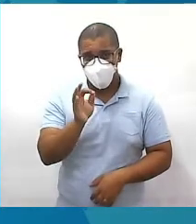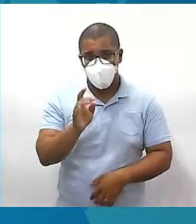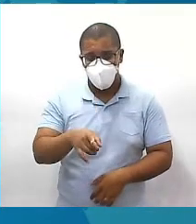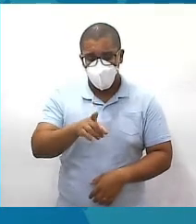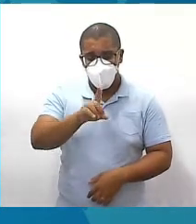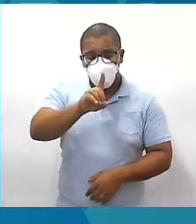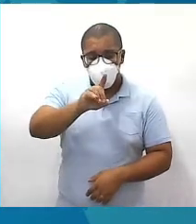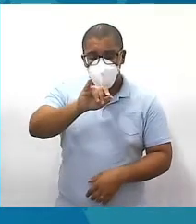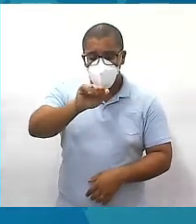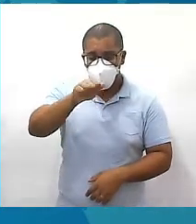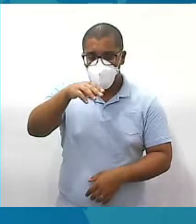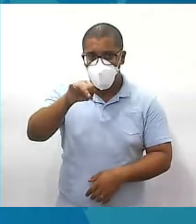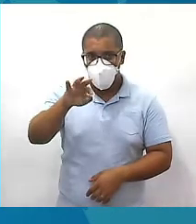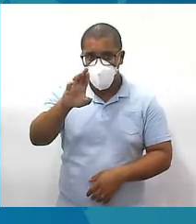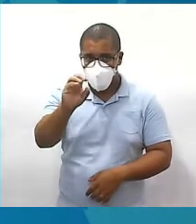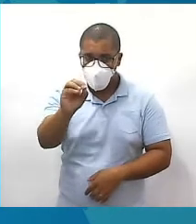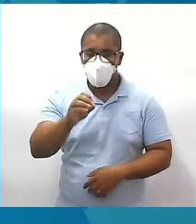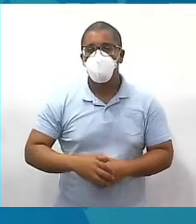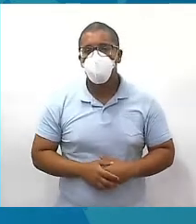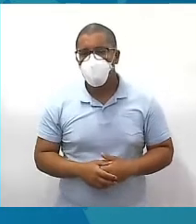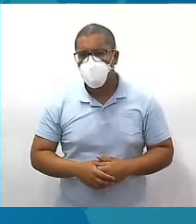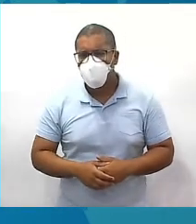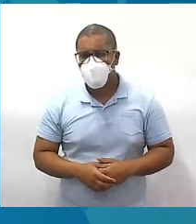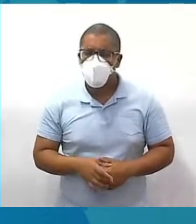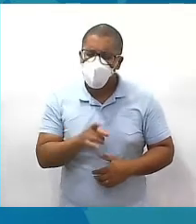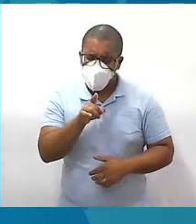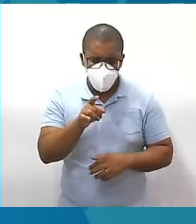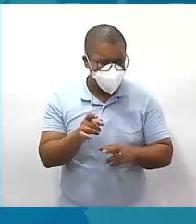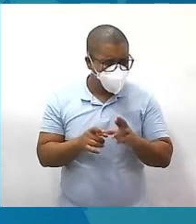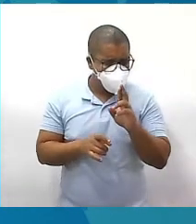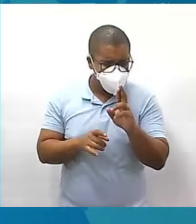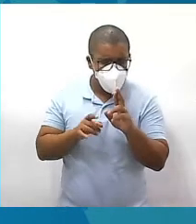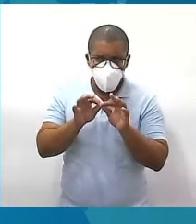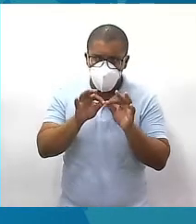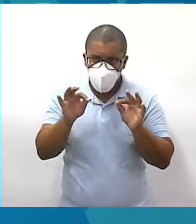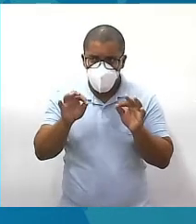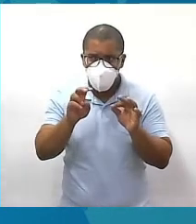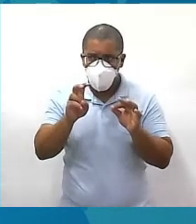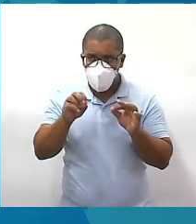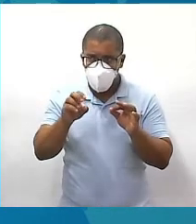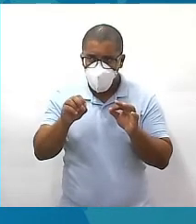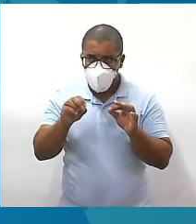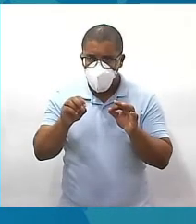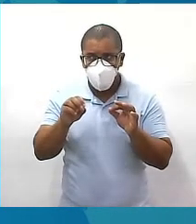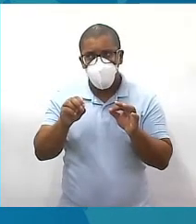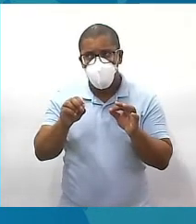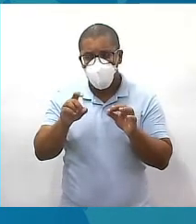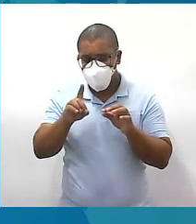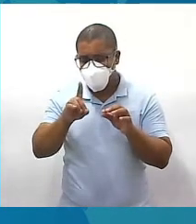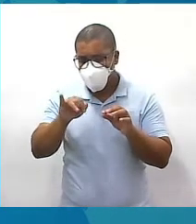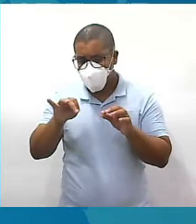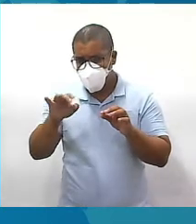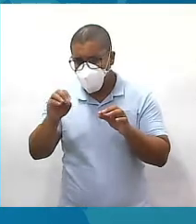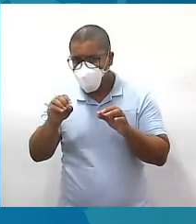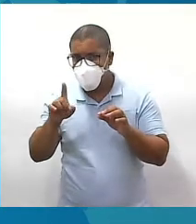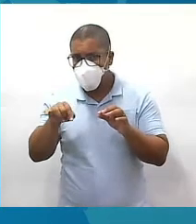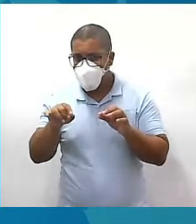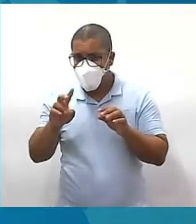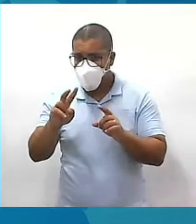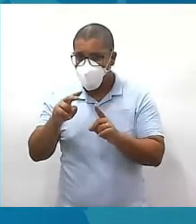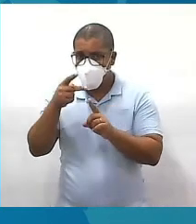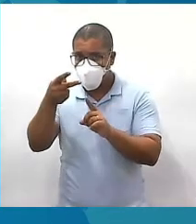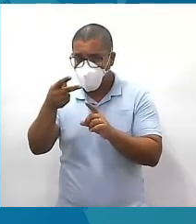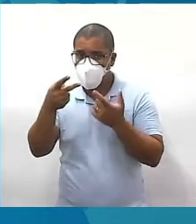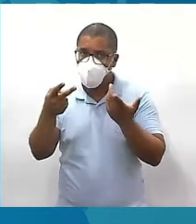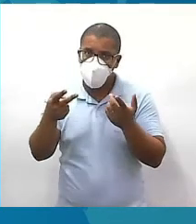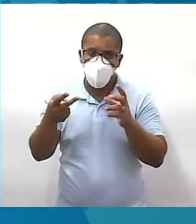diâmetro, ok? E aí, se o raio é 50 metros, o diâmetro é o dobro do raio, claro, só pode ser o